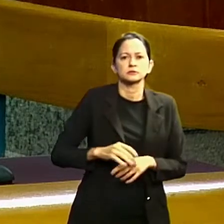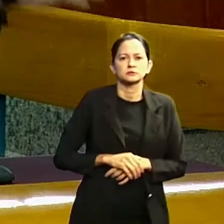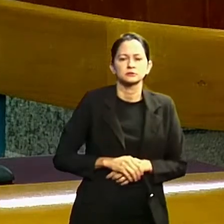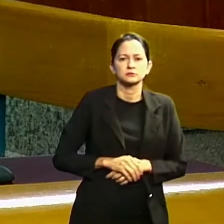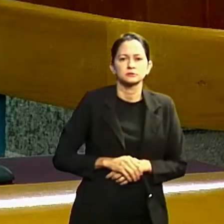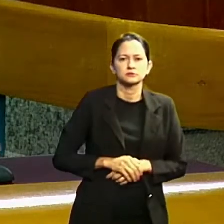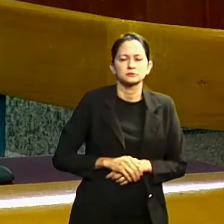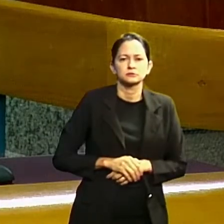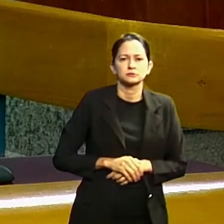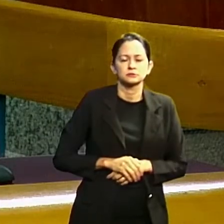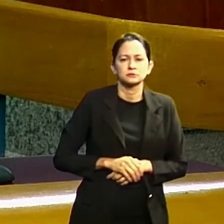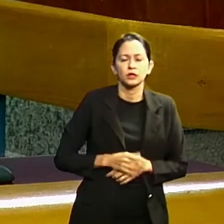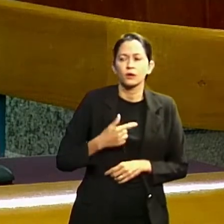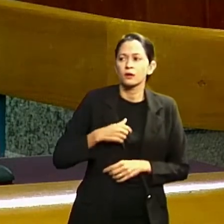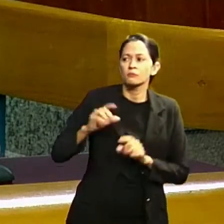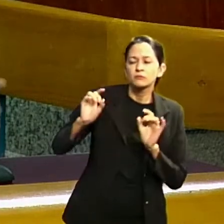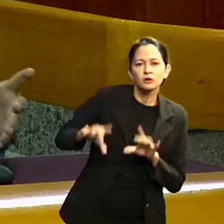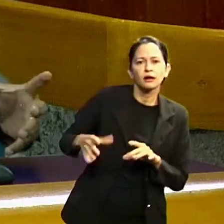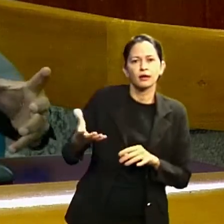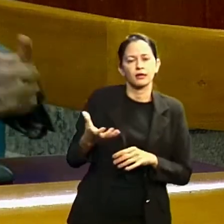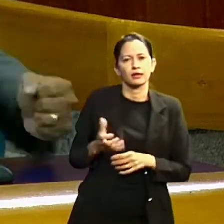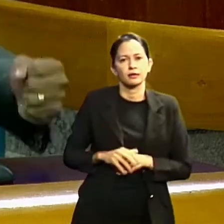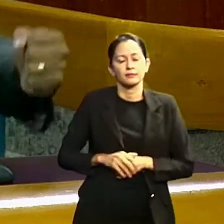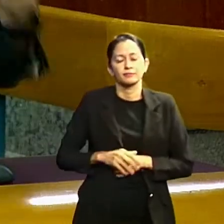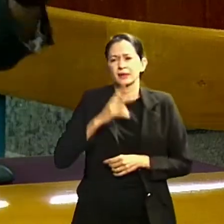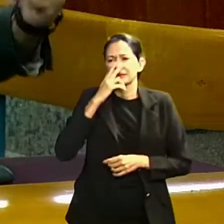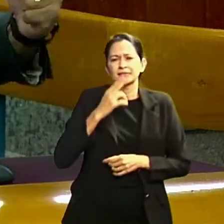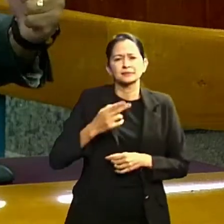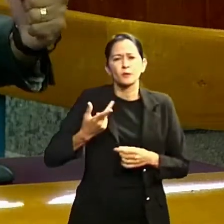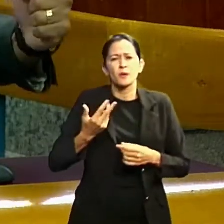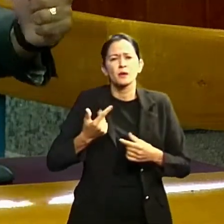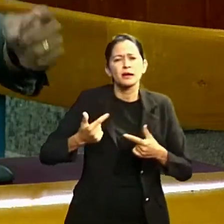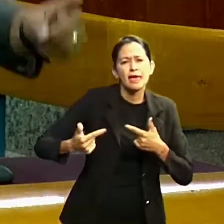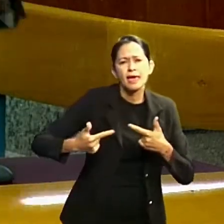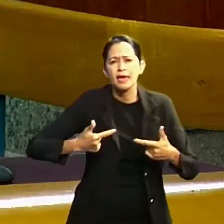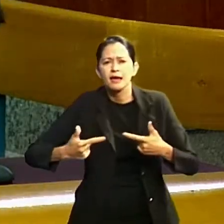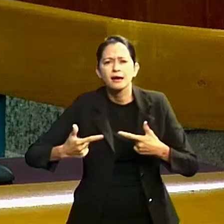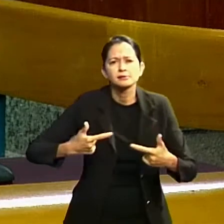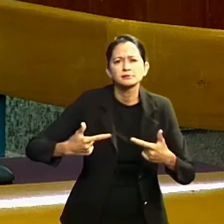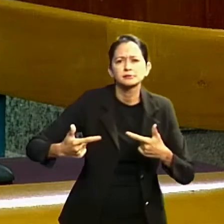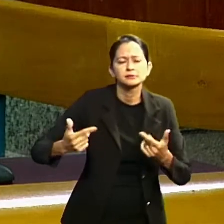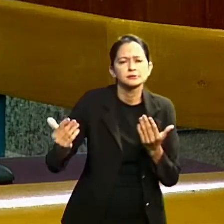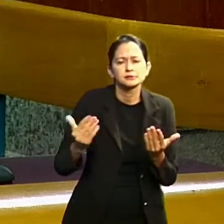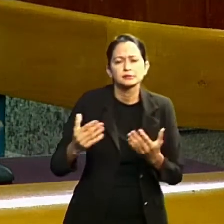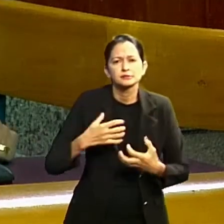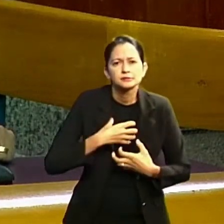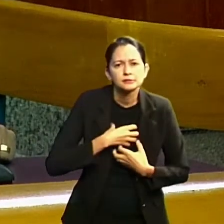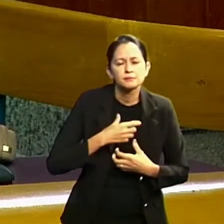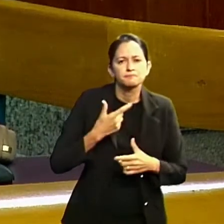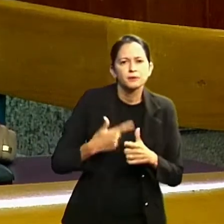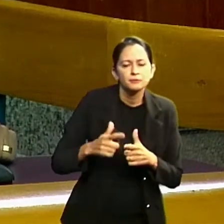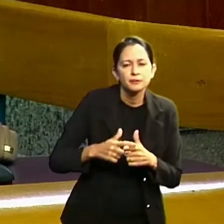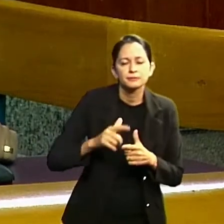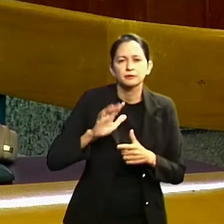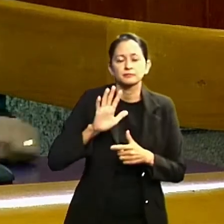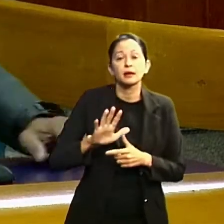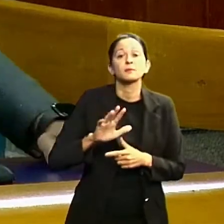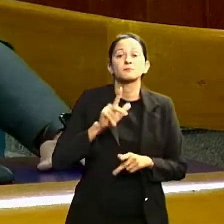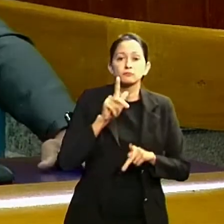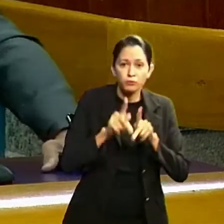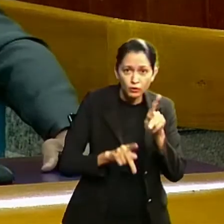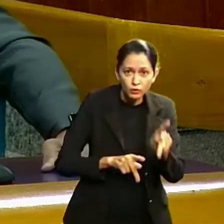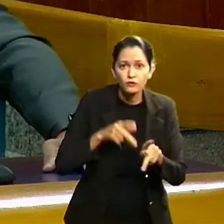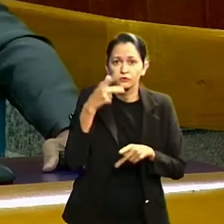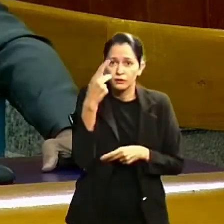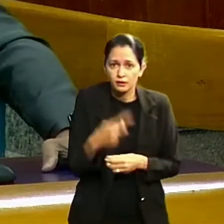William Veloso, para poder assumir este mandato. Tem sido uma guerra travada, mas o povo goianiense que me deu este mandato, e